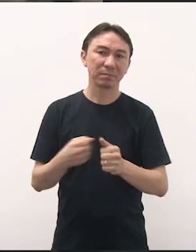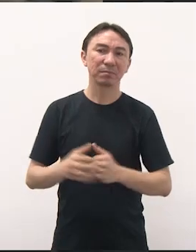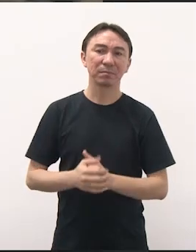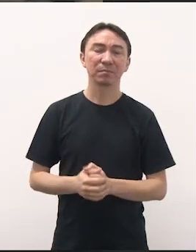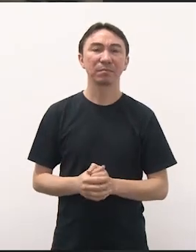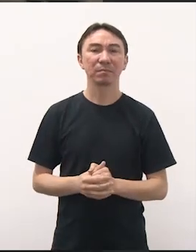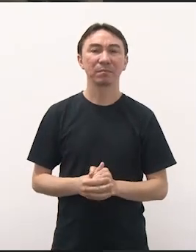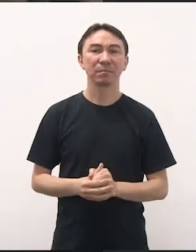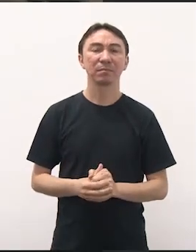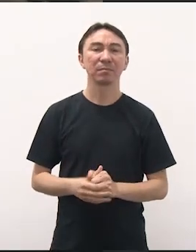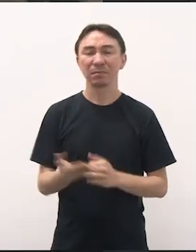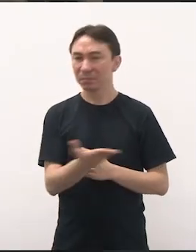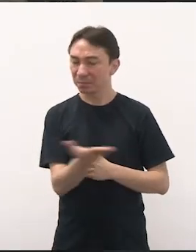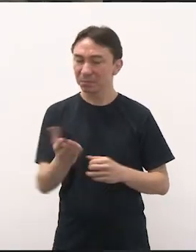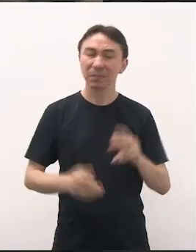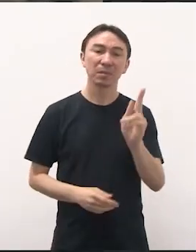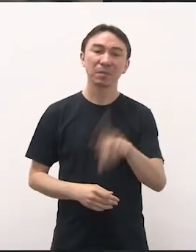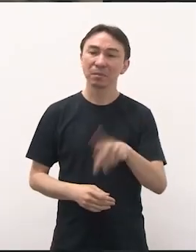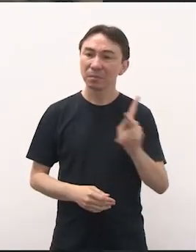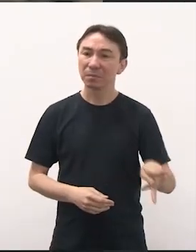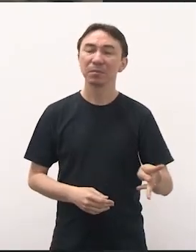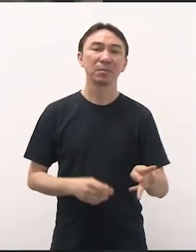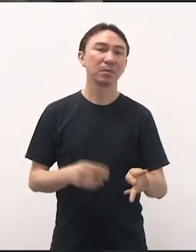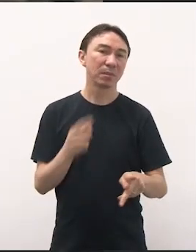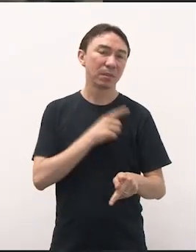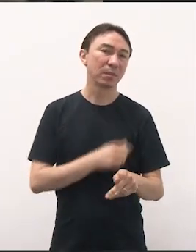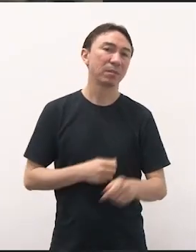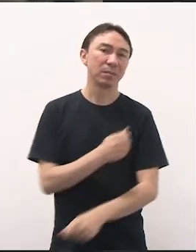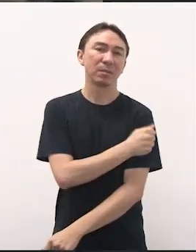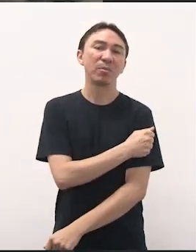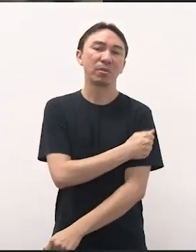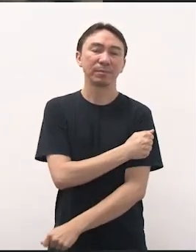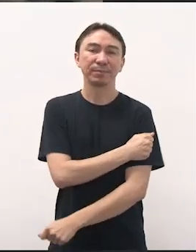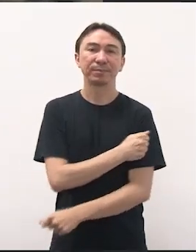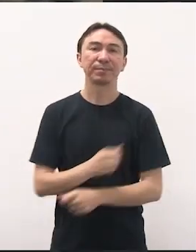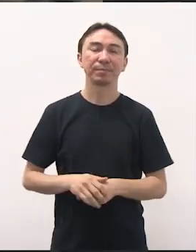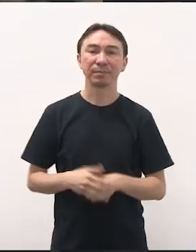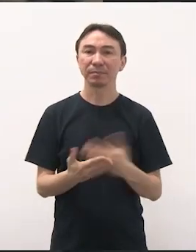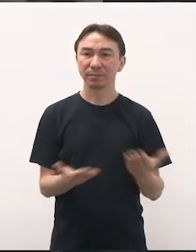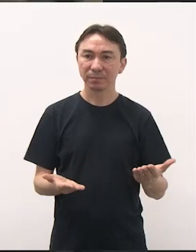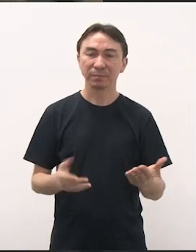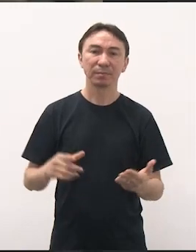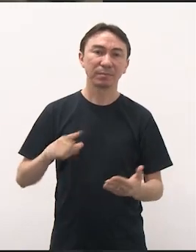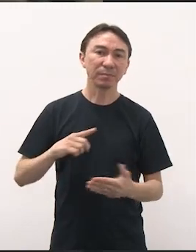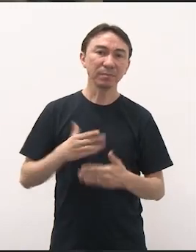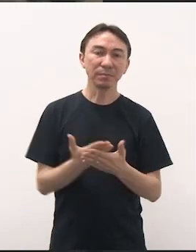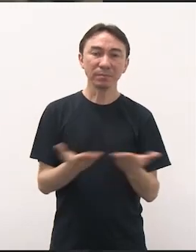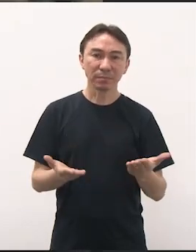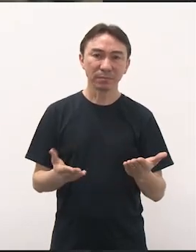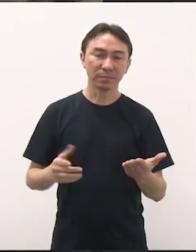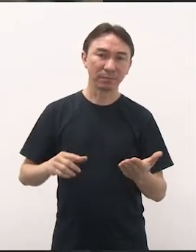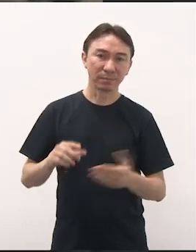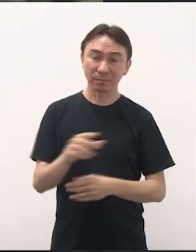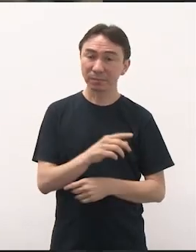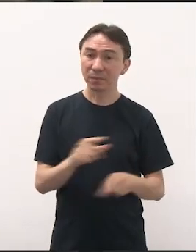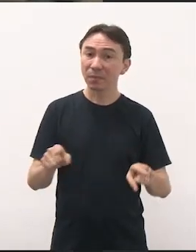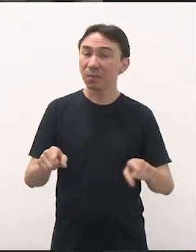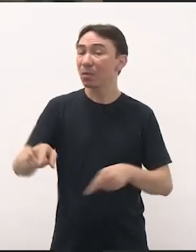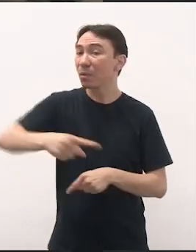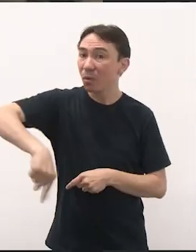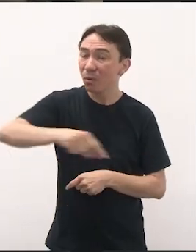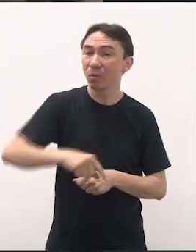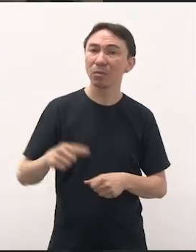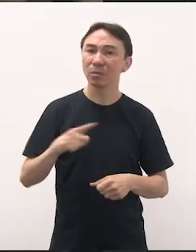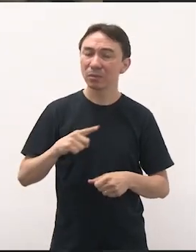todos, professores, estudantes, equipe gestora, os colaboradores das unidades. E aí, para que a gente possa, então,